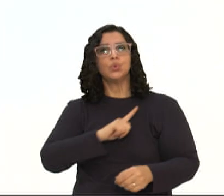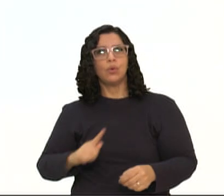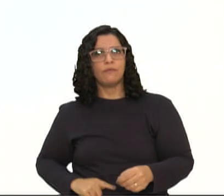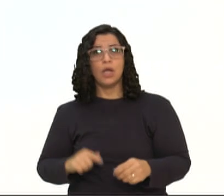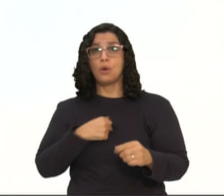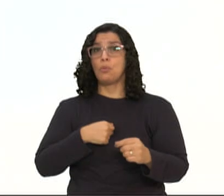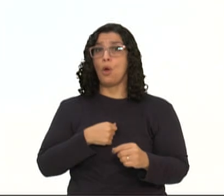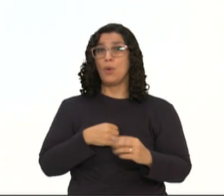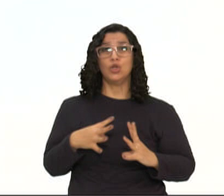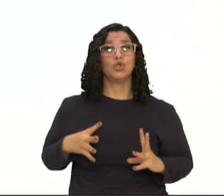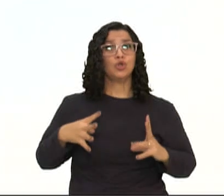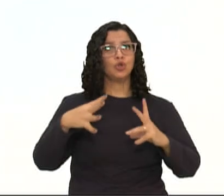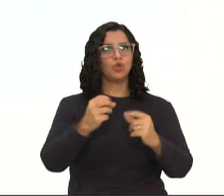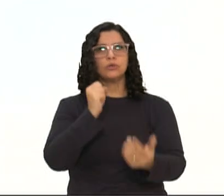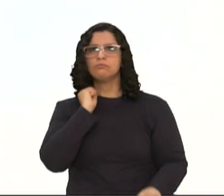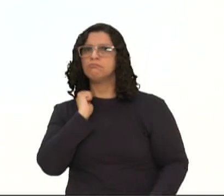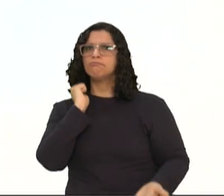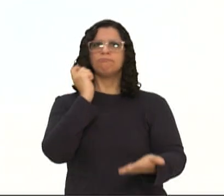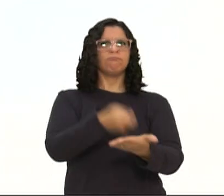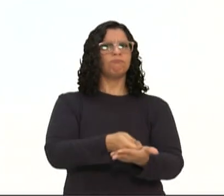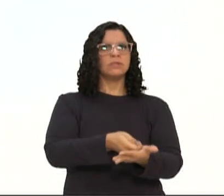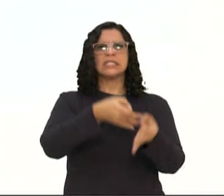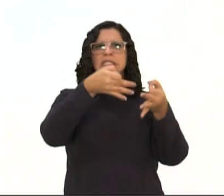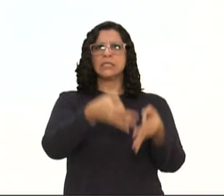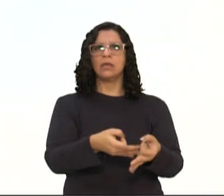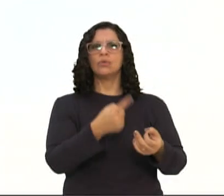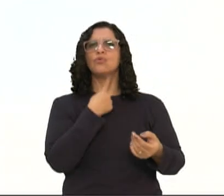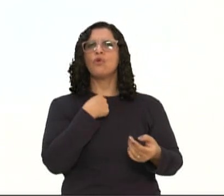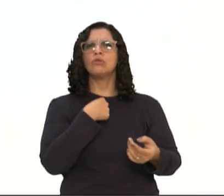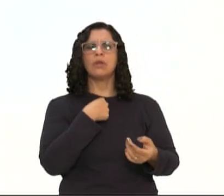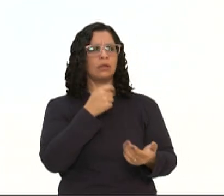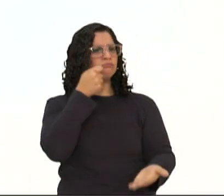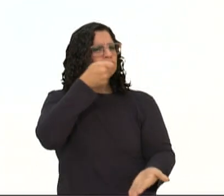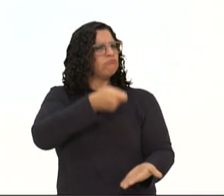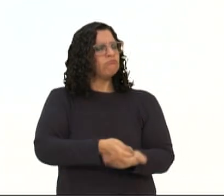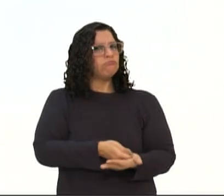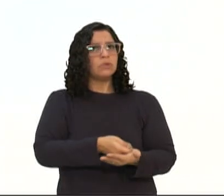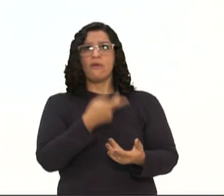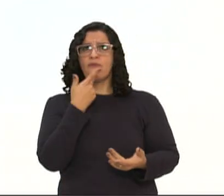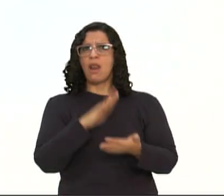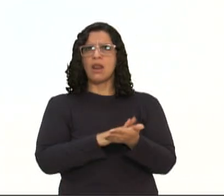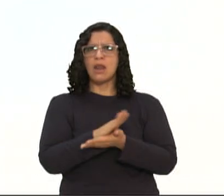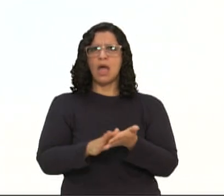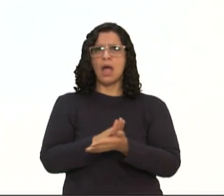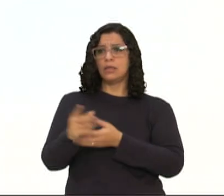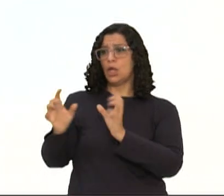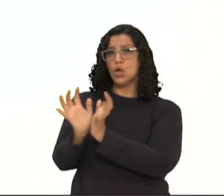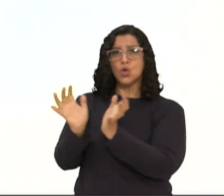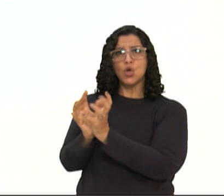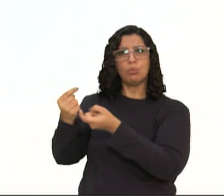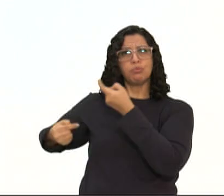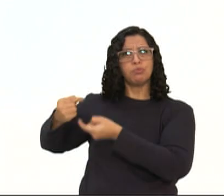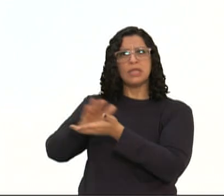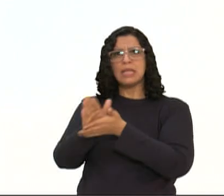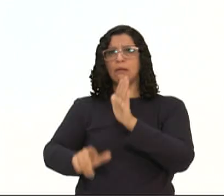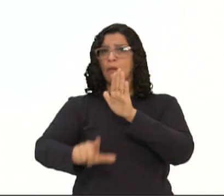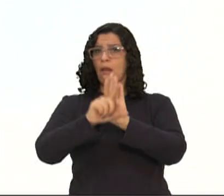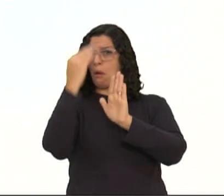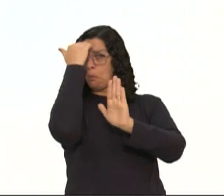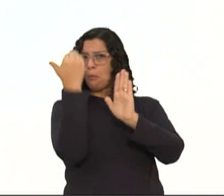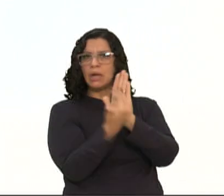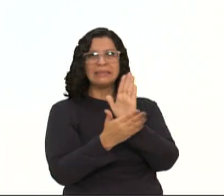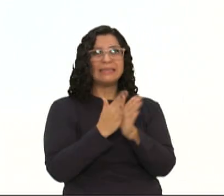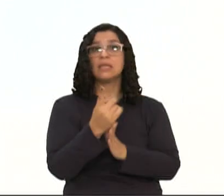governo tem poderes absolutos e pode mandar de acordo com a sua vontade sem ter que responder a um parlamento ou a legislação.